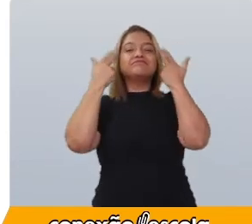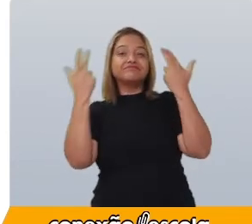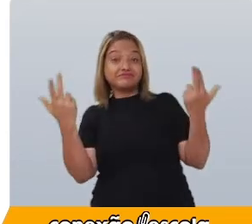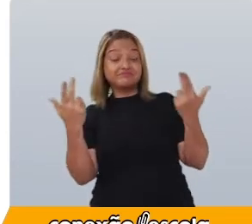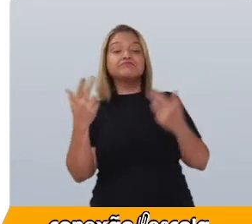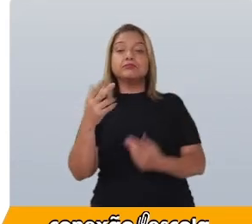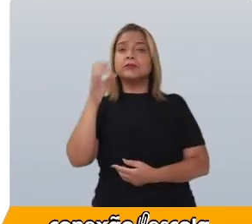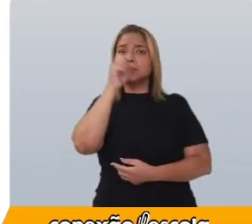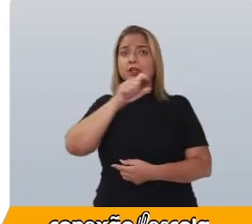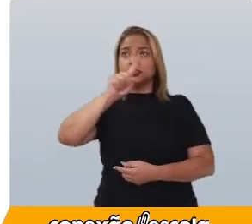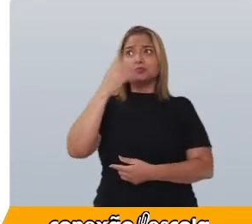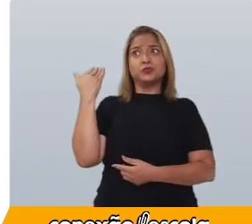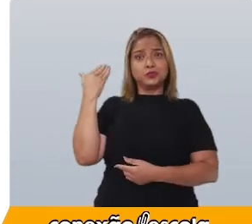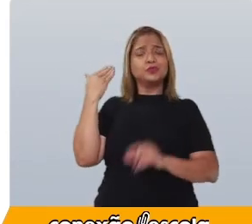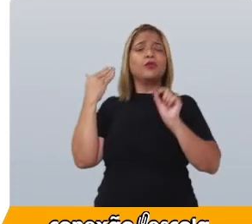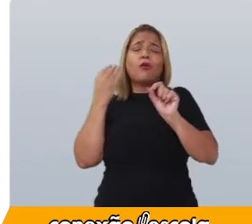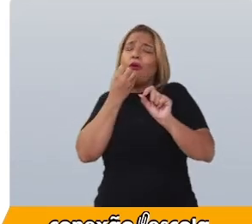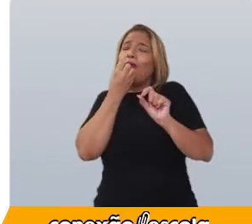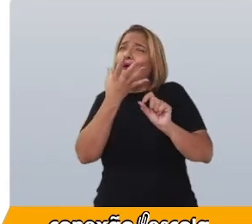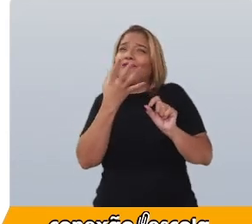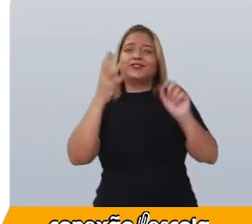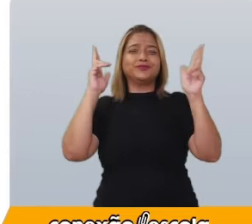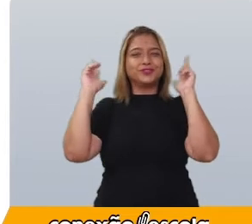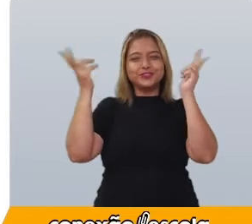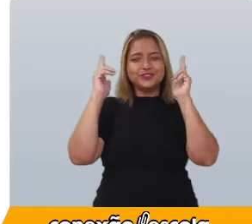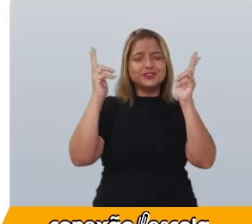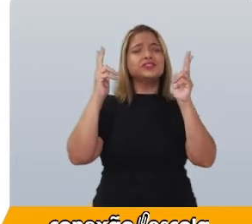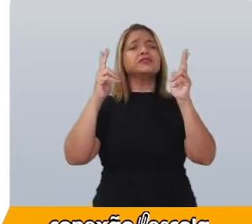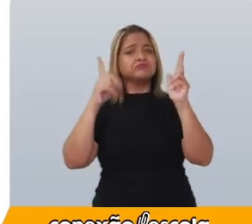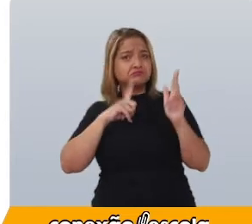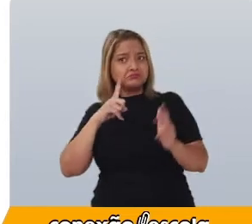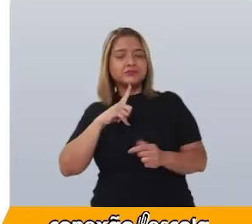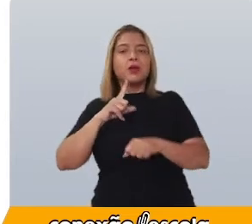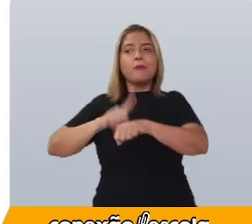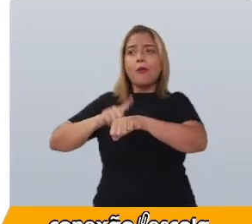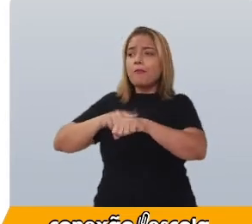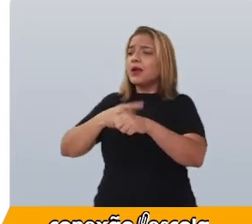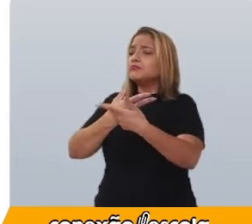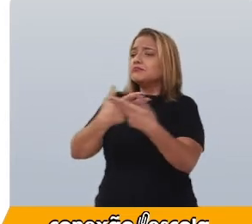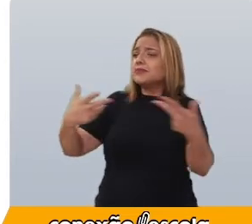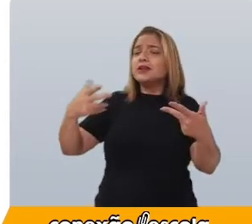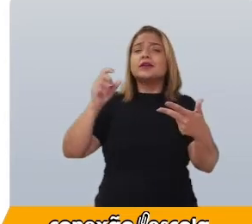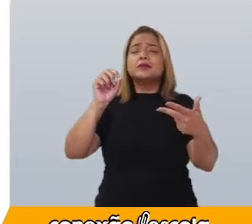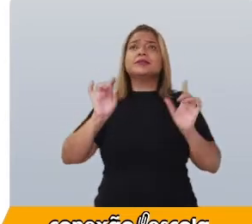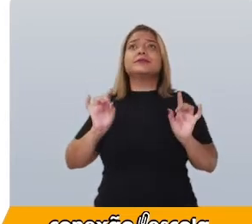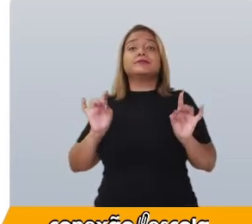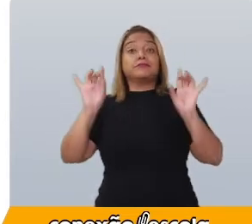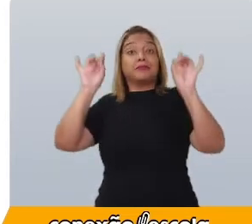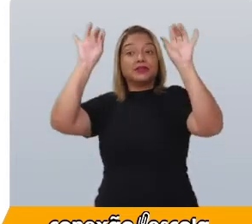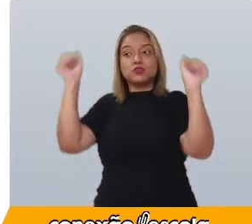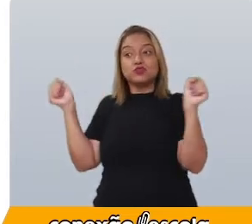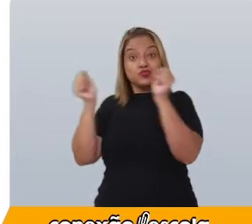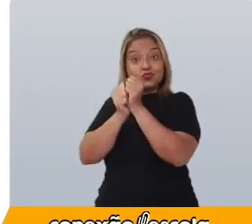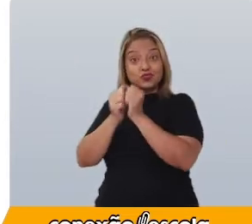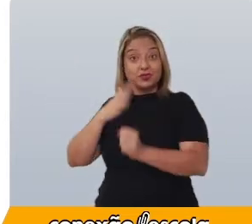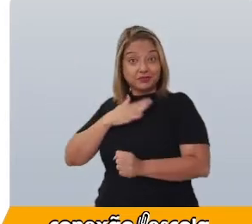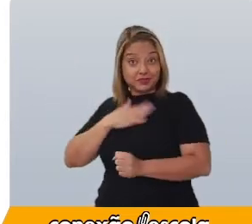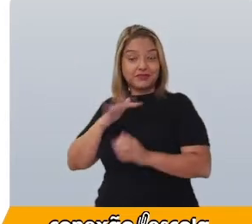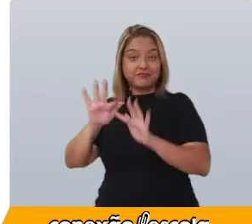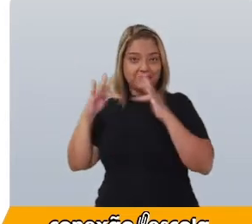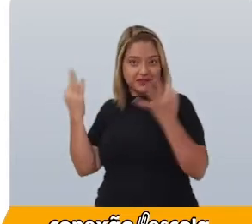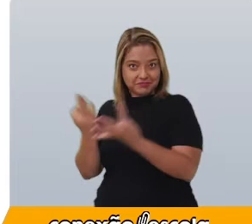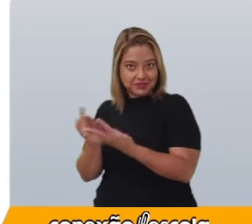foi divertido e passei momentos especiais com a minha família. Nós